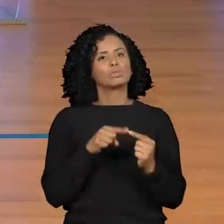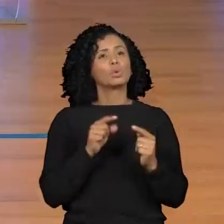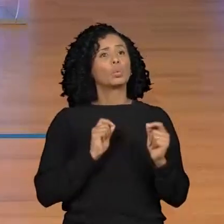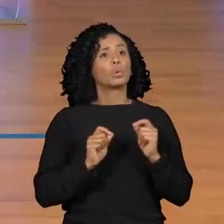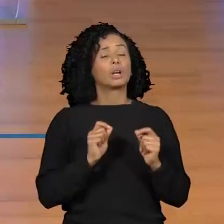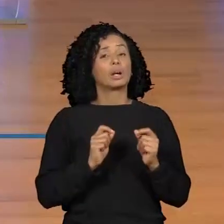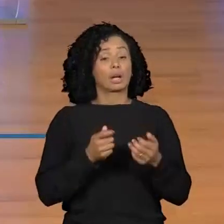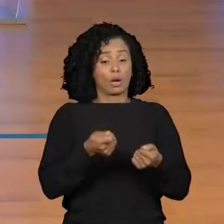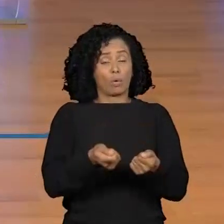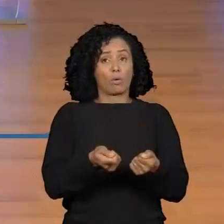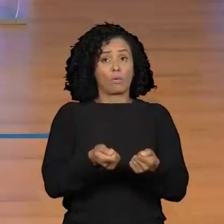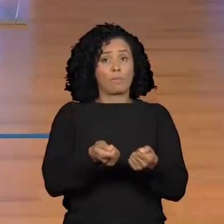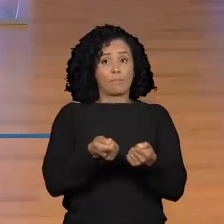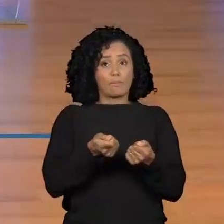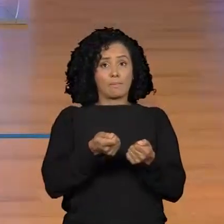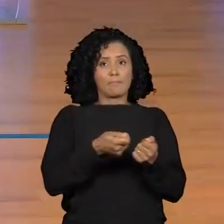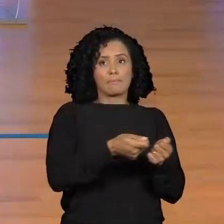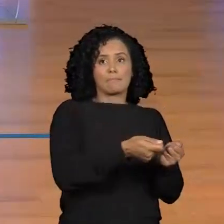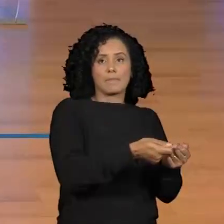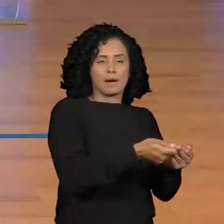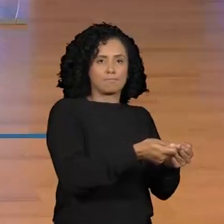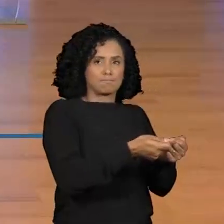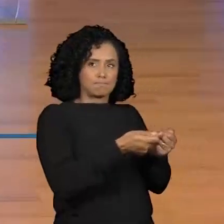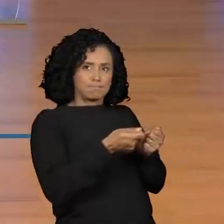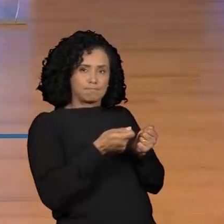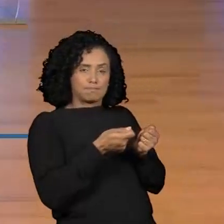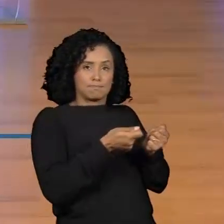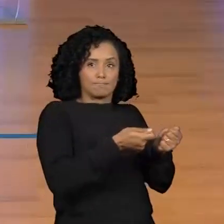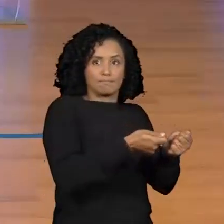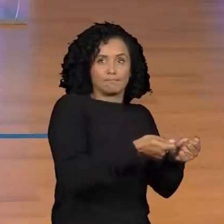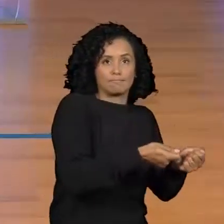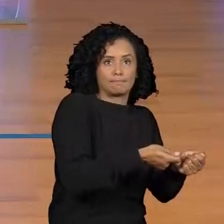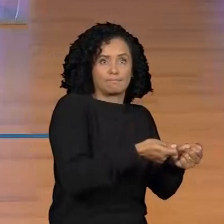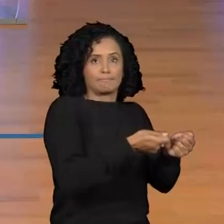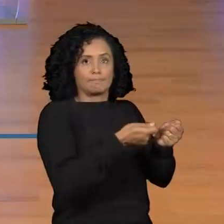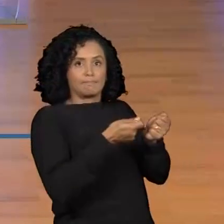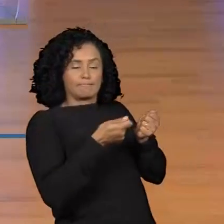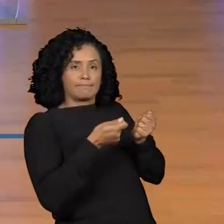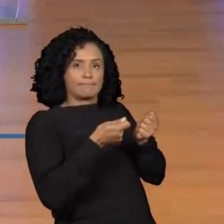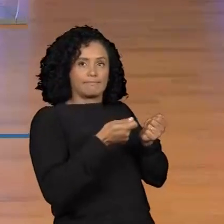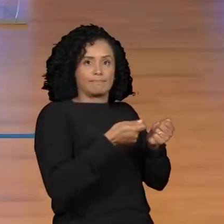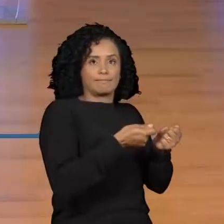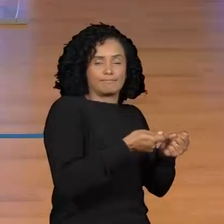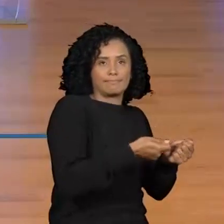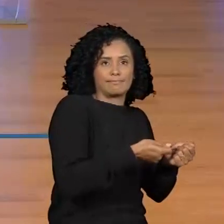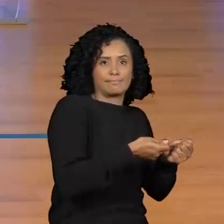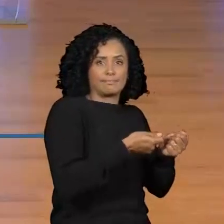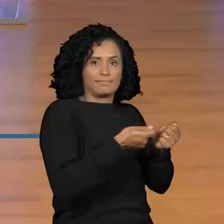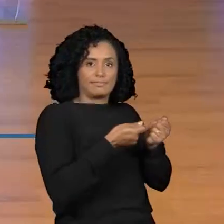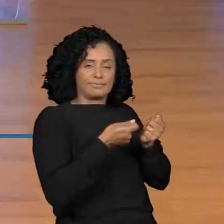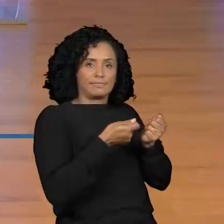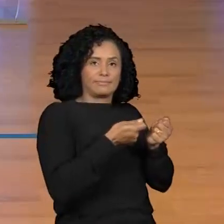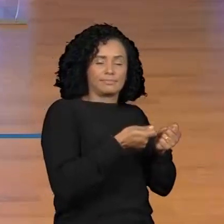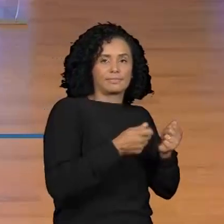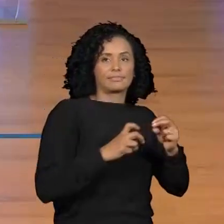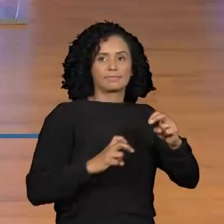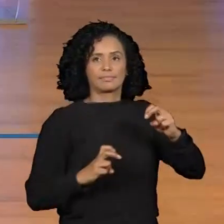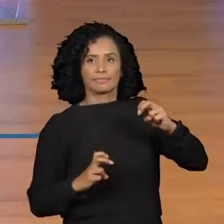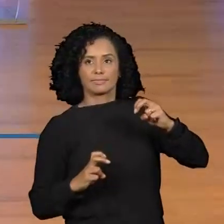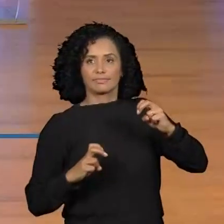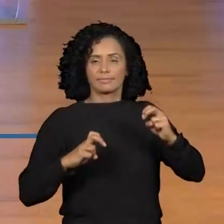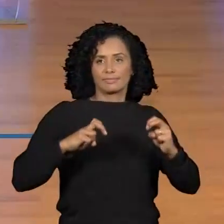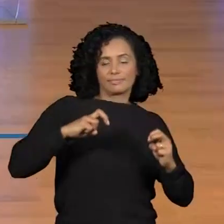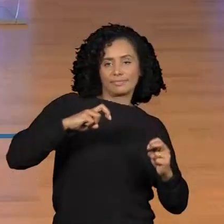abaixa e a outra ela... Deixa eu segurar mais aqui, professora, levanta. senão pode escapar. Tá? Tá. Se você quiser puxar um pouco mais para você, para não